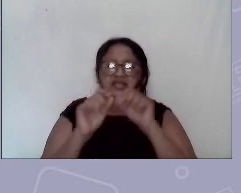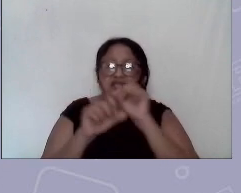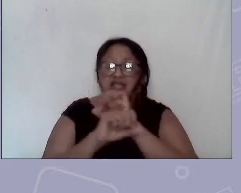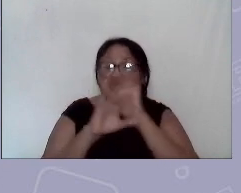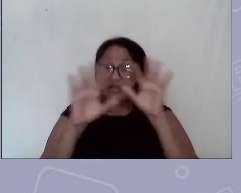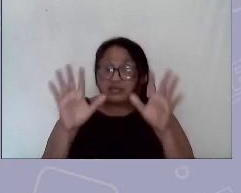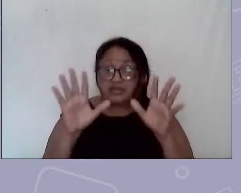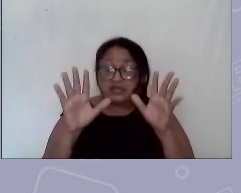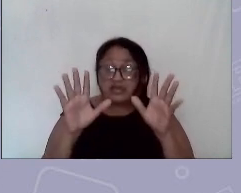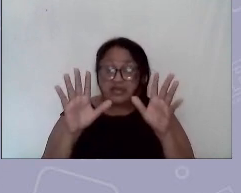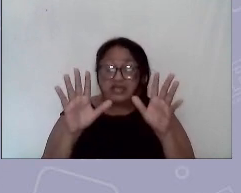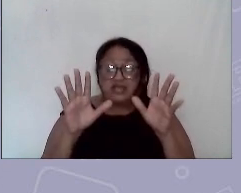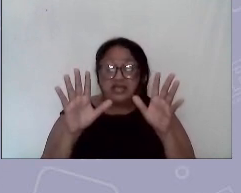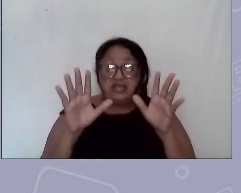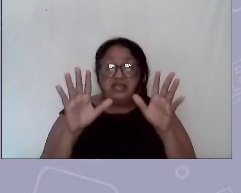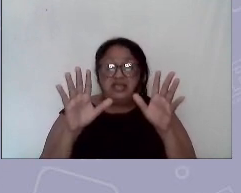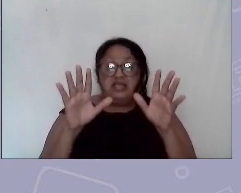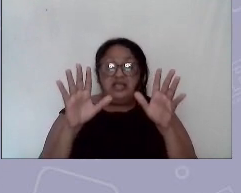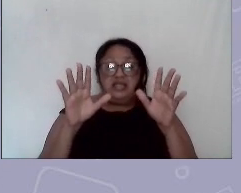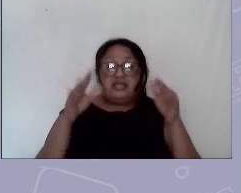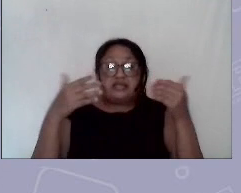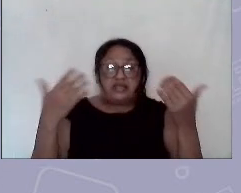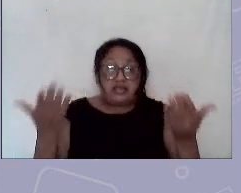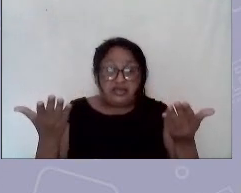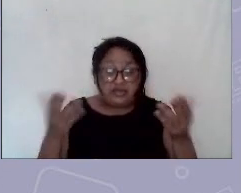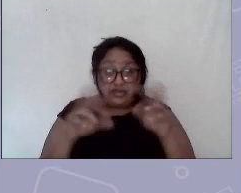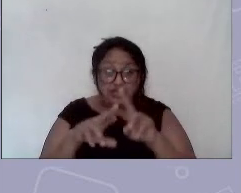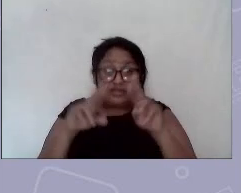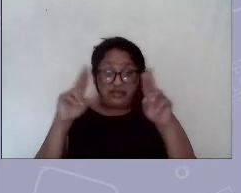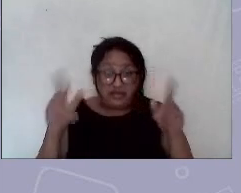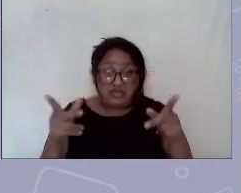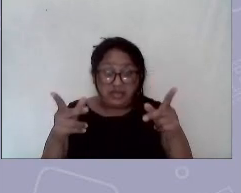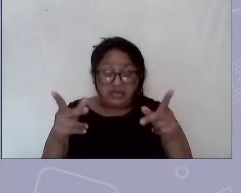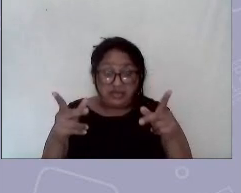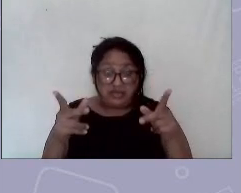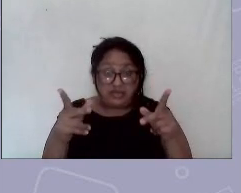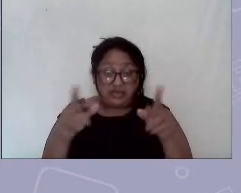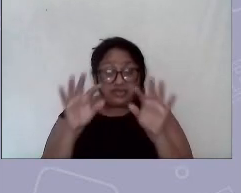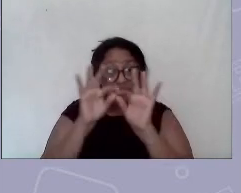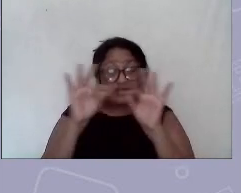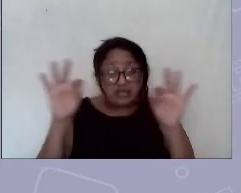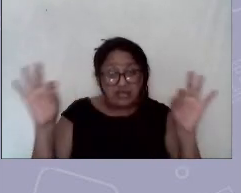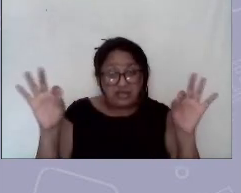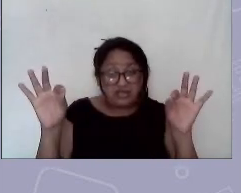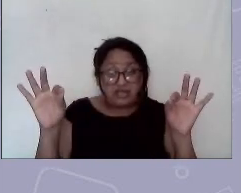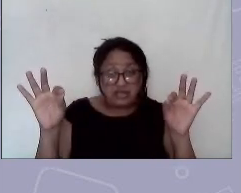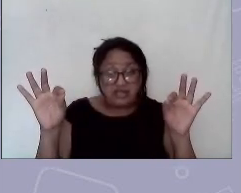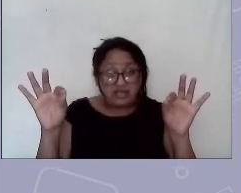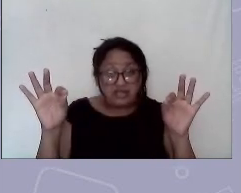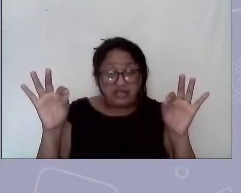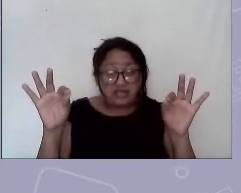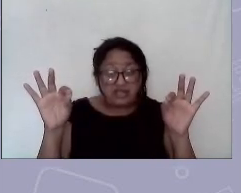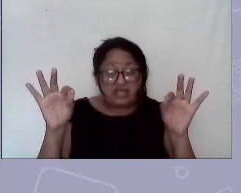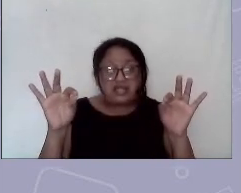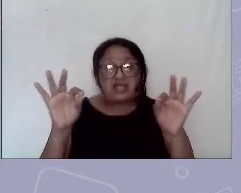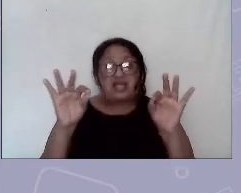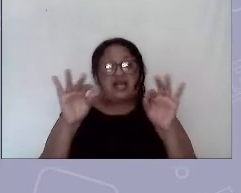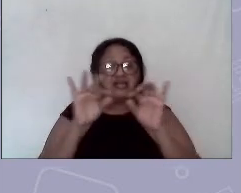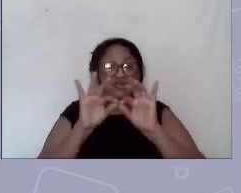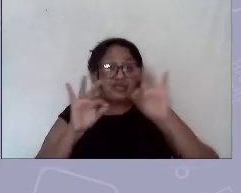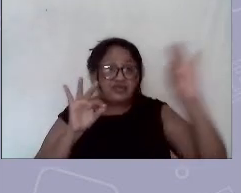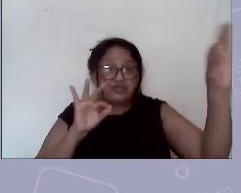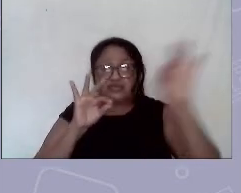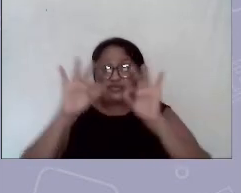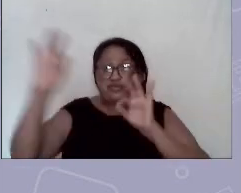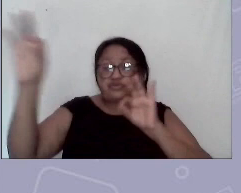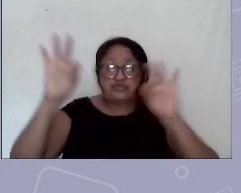percorrida né? diferentes trajetos levam a diferentes distâncias percorridas então